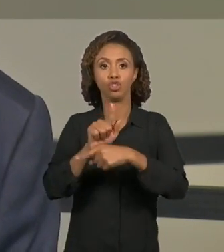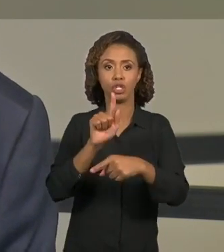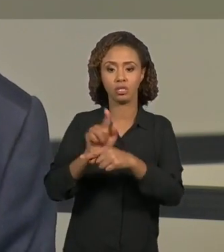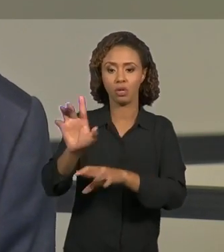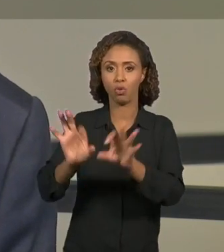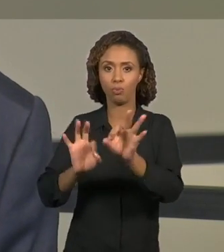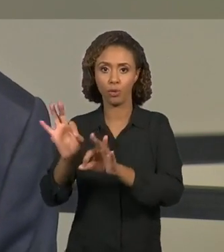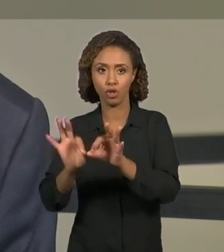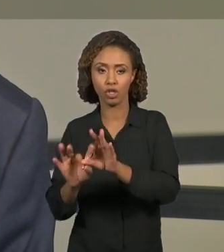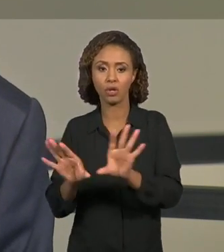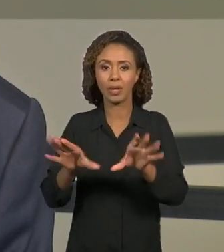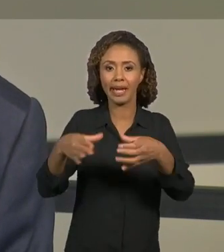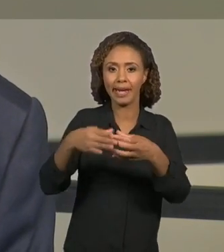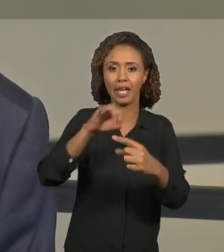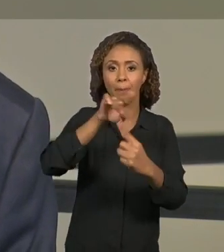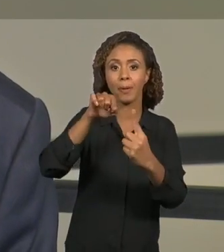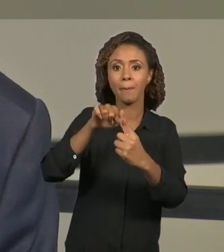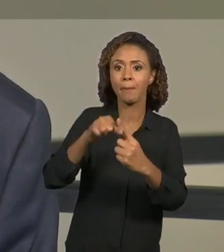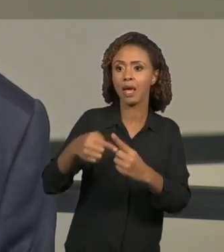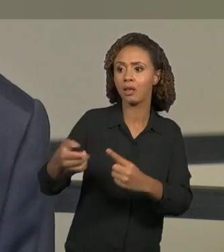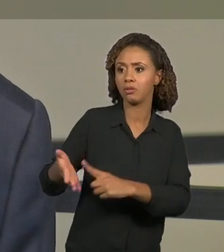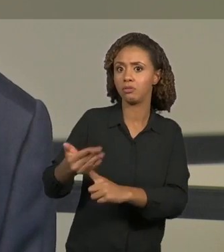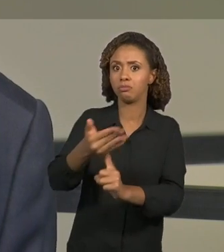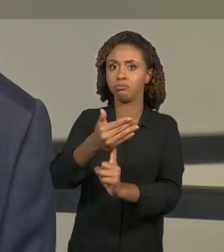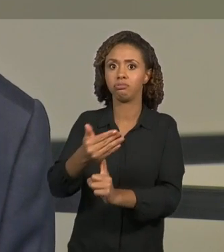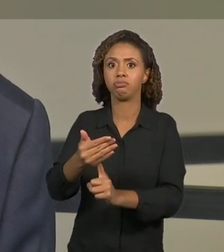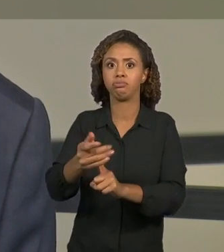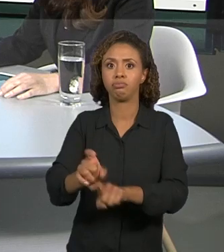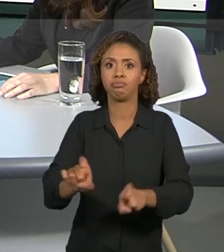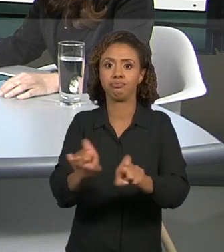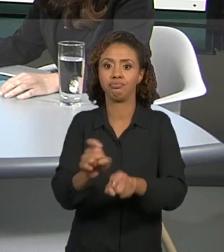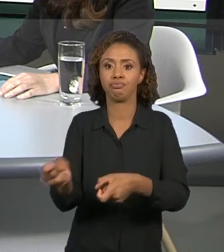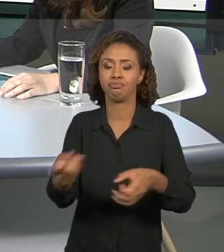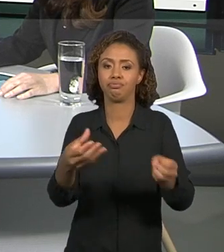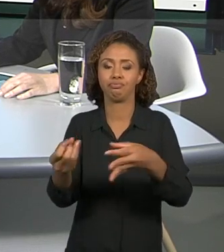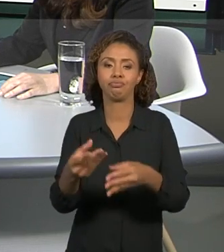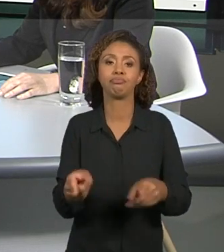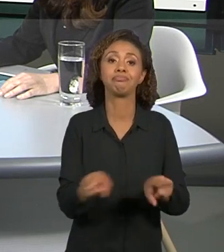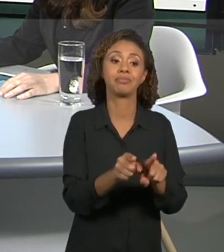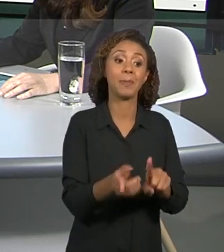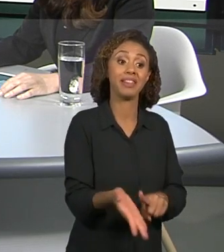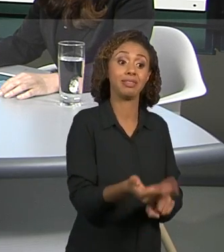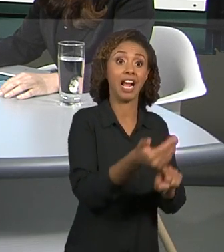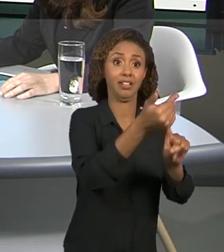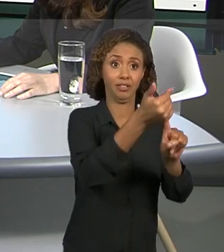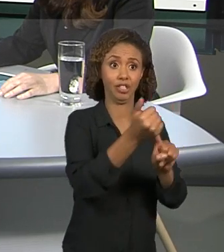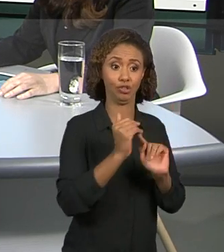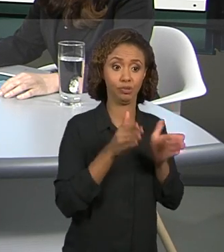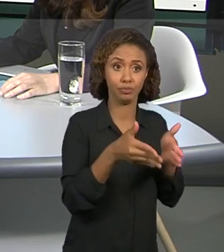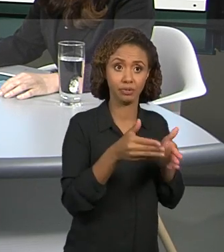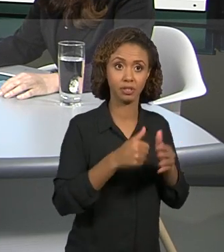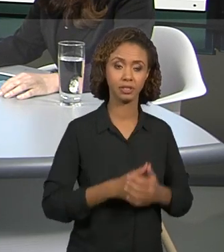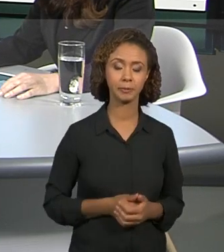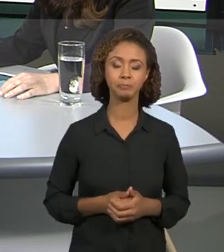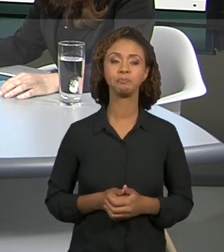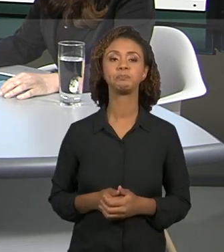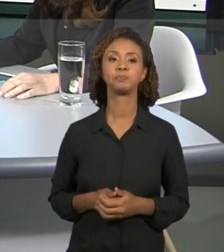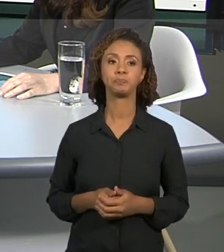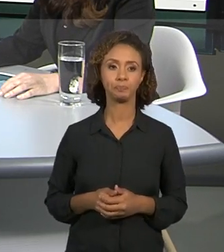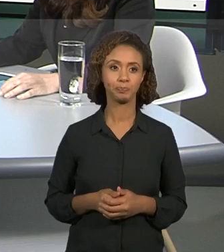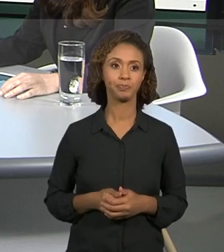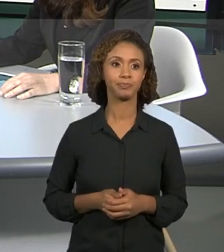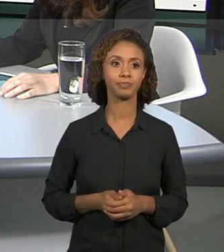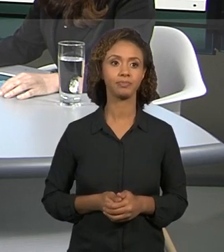projetos equipes e metas na era da transformação digital e tecnologias tá é nós